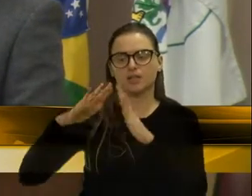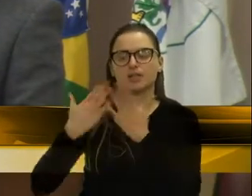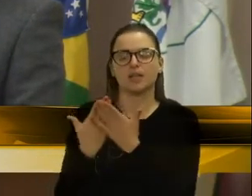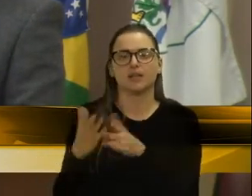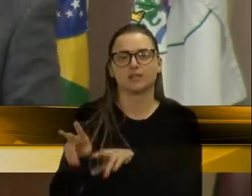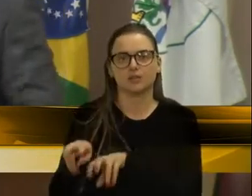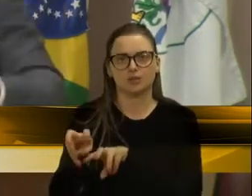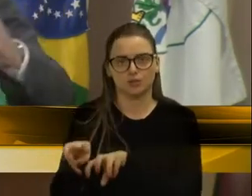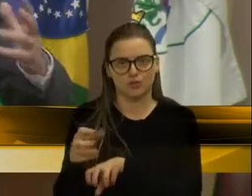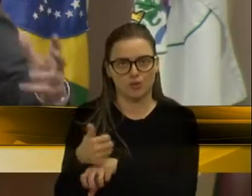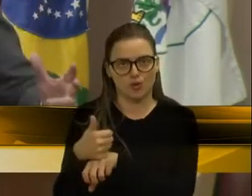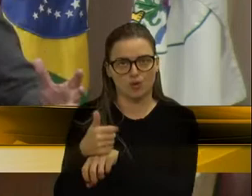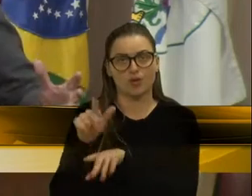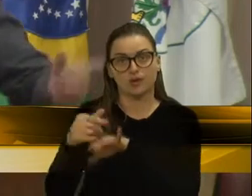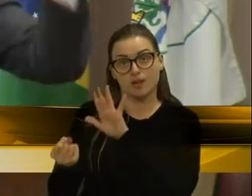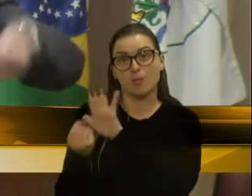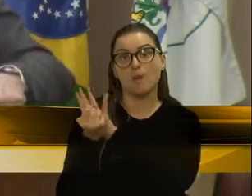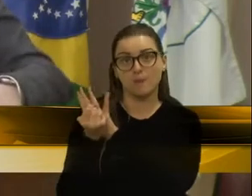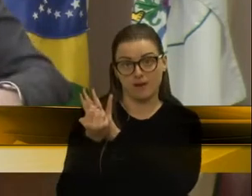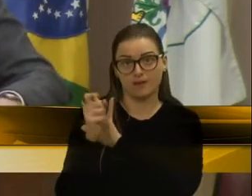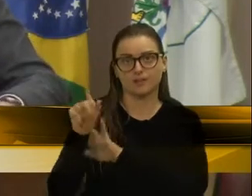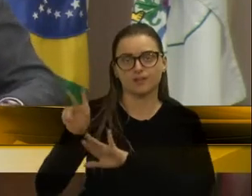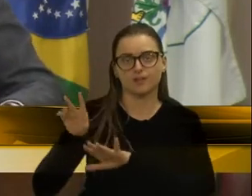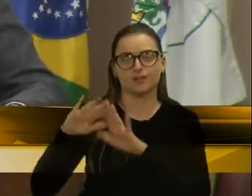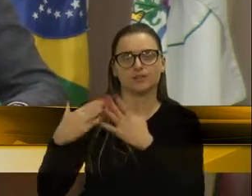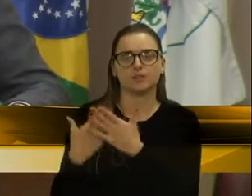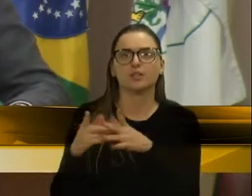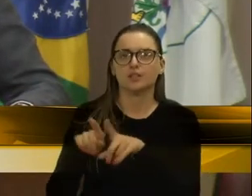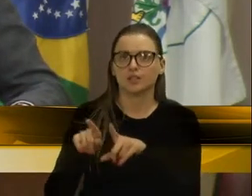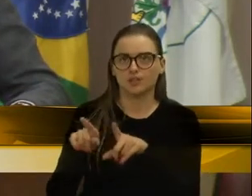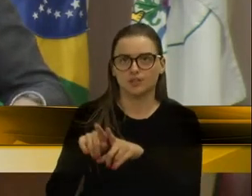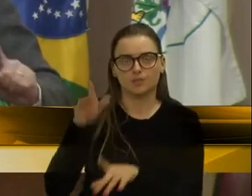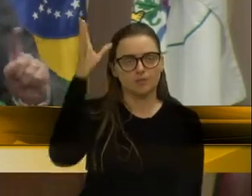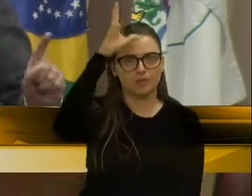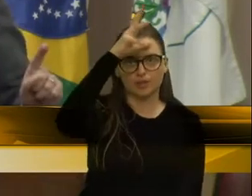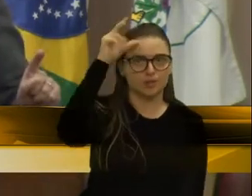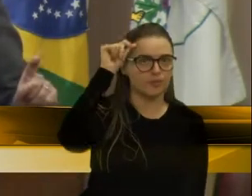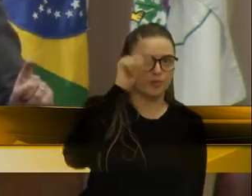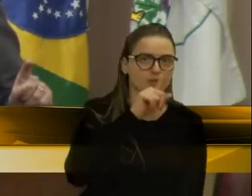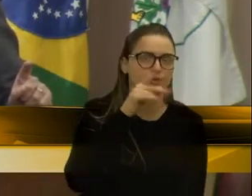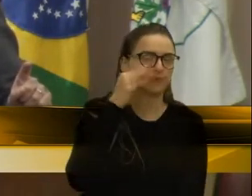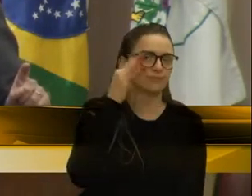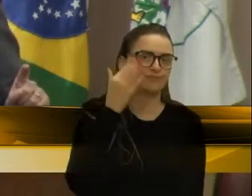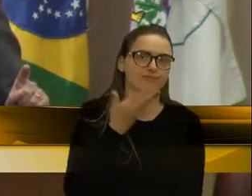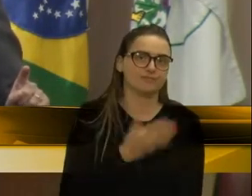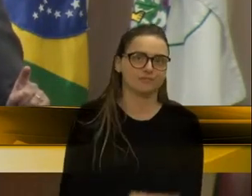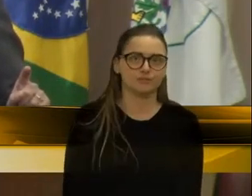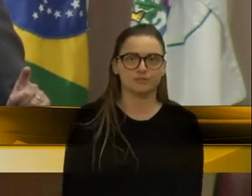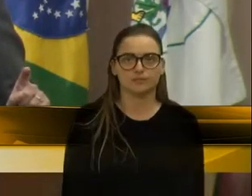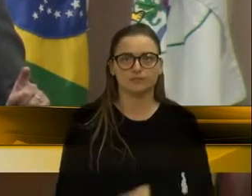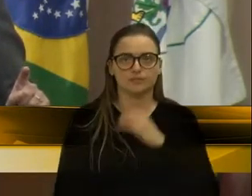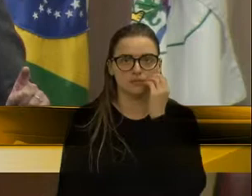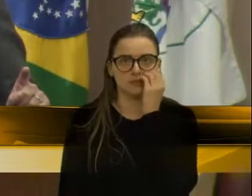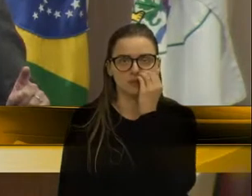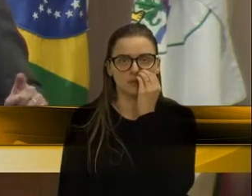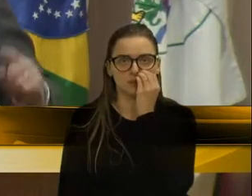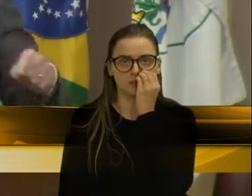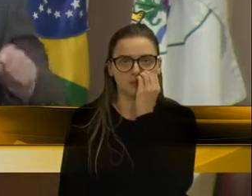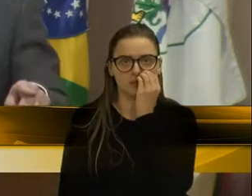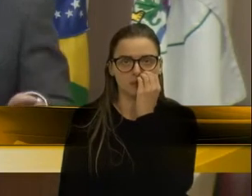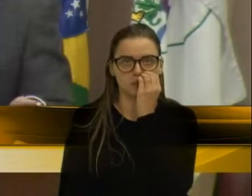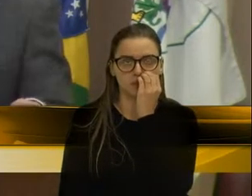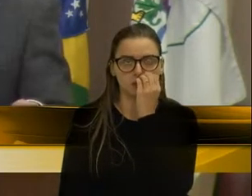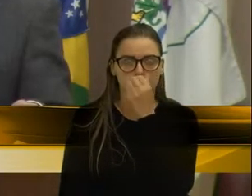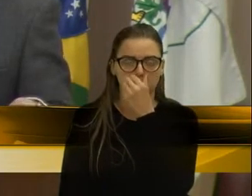que é um mico nesta escola e que também o poder executivo municipal não estava presente e